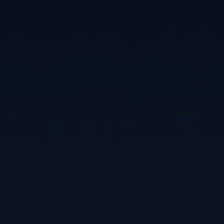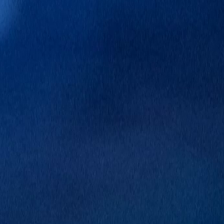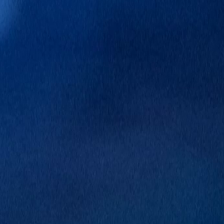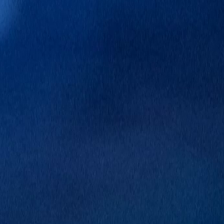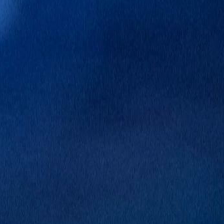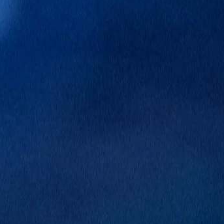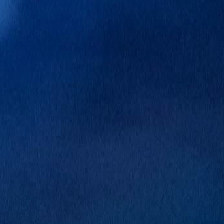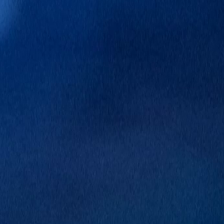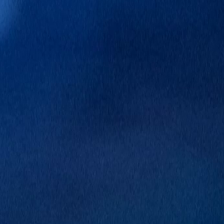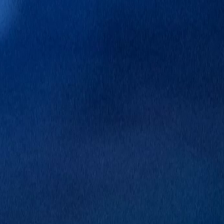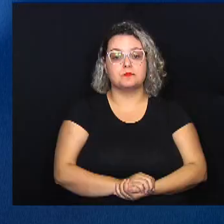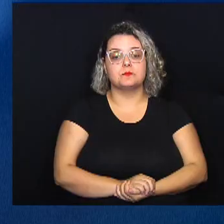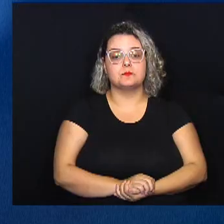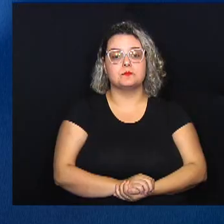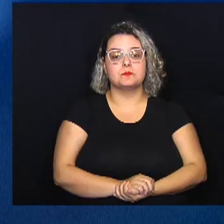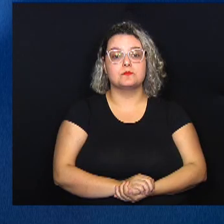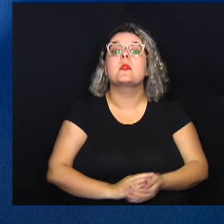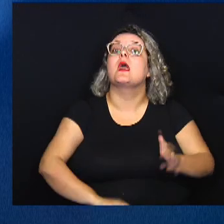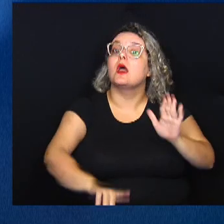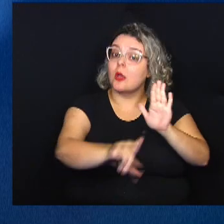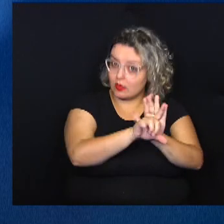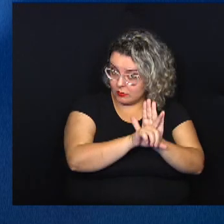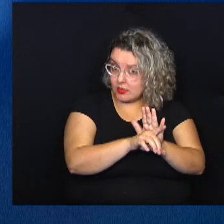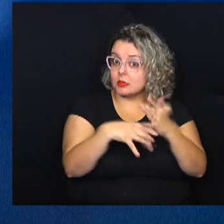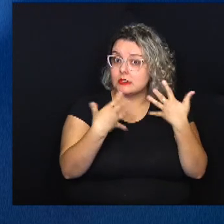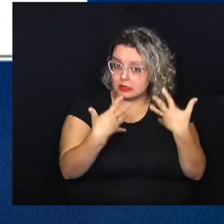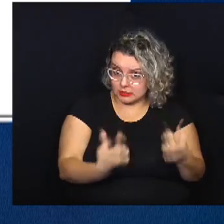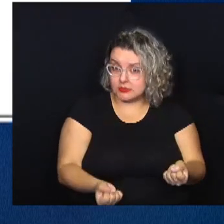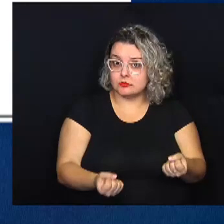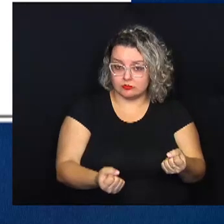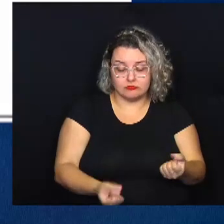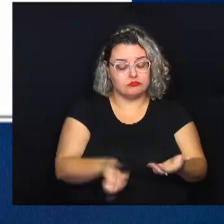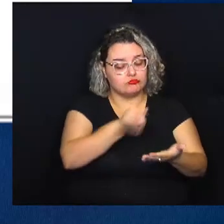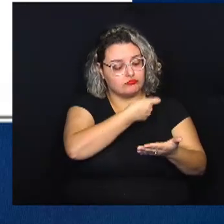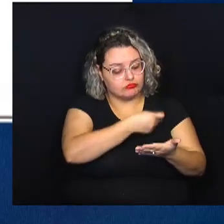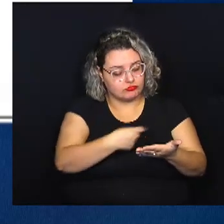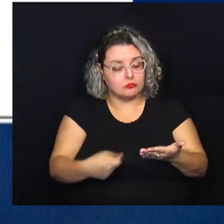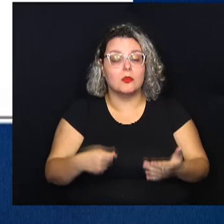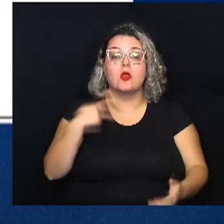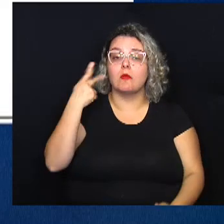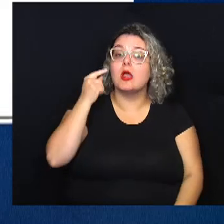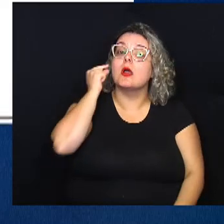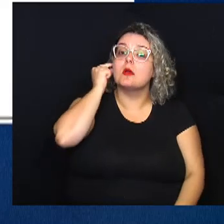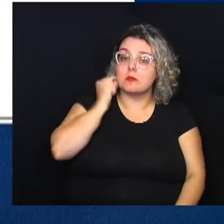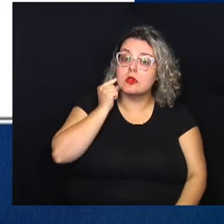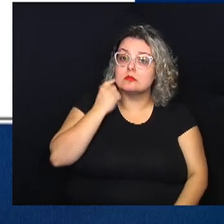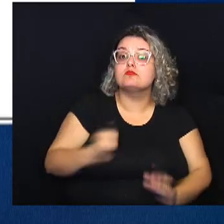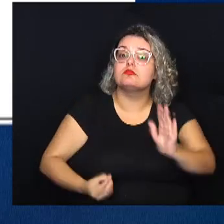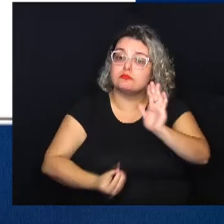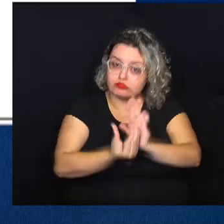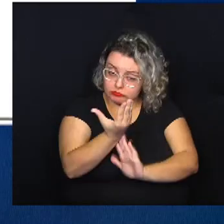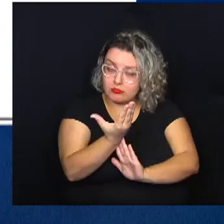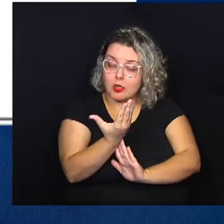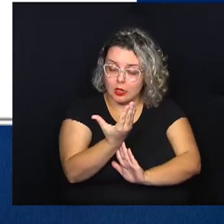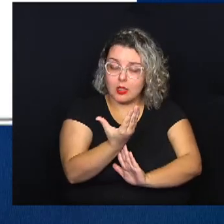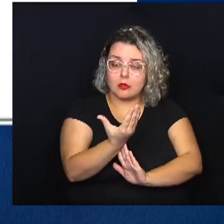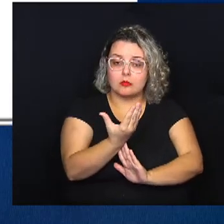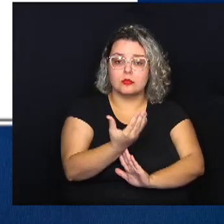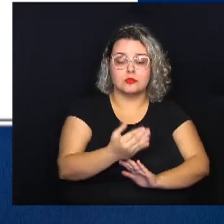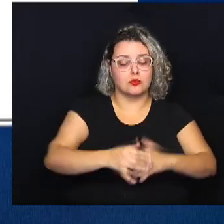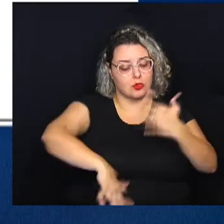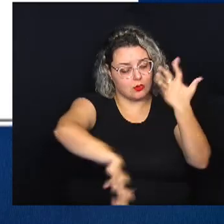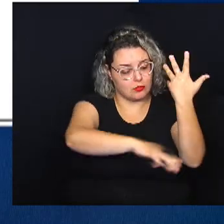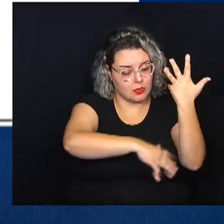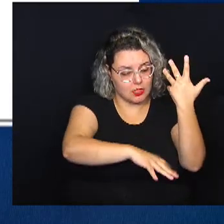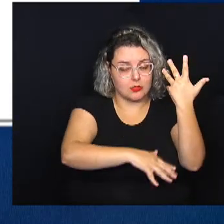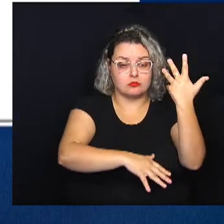Agora é lei. Foi sancionada a lei de autoria do vereador Marcelo Silva sobre a criação nos parques e